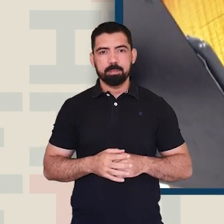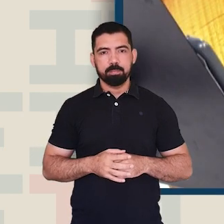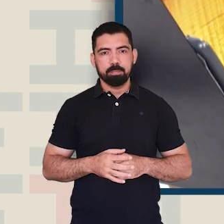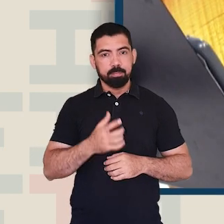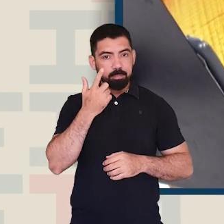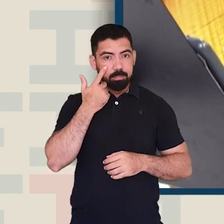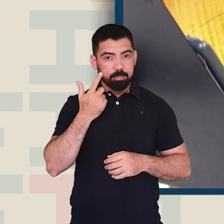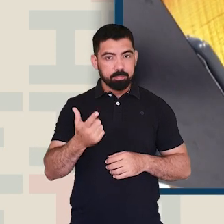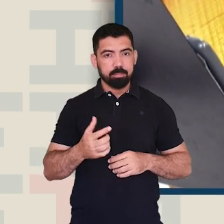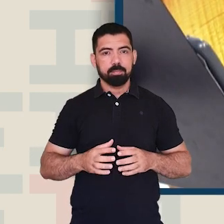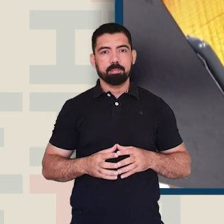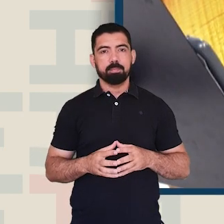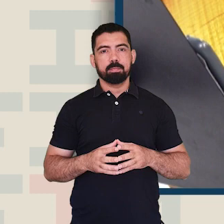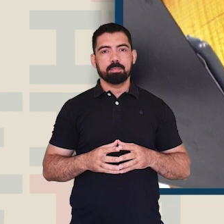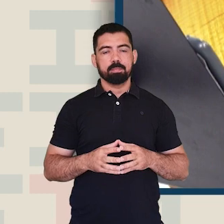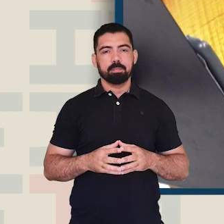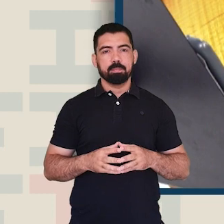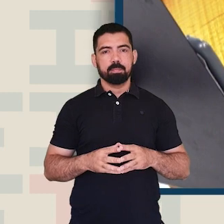colocar...